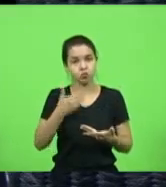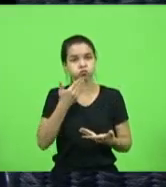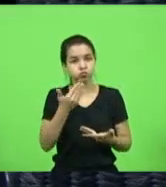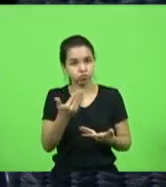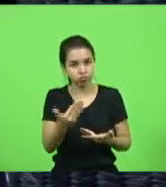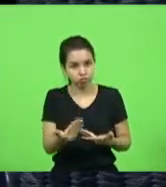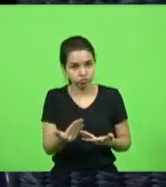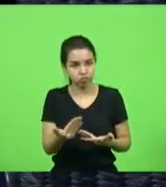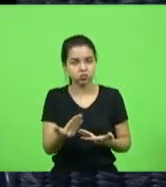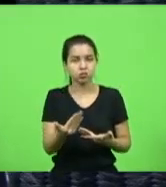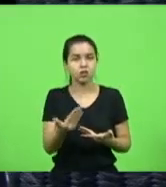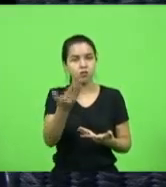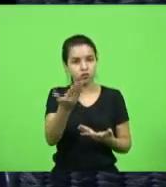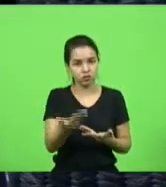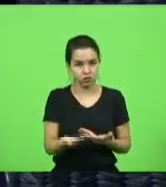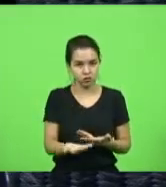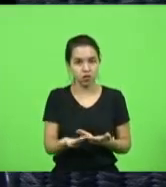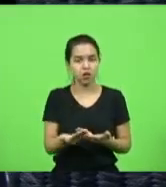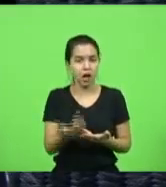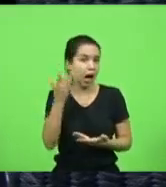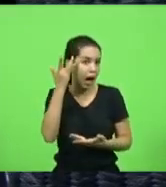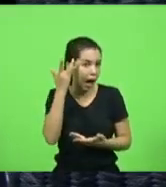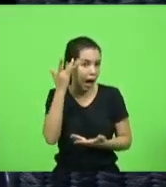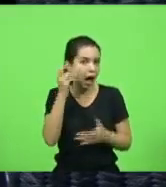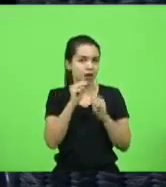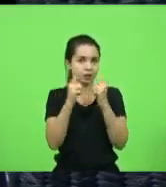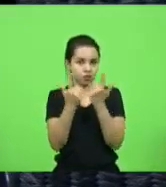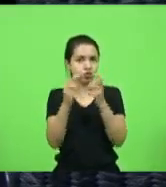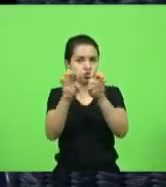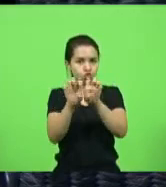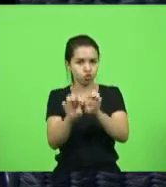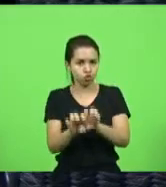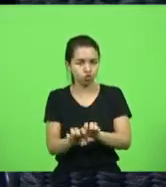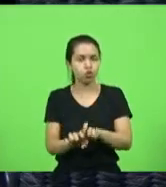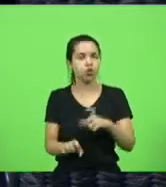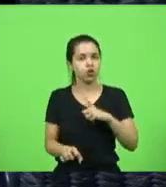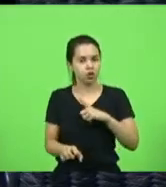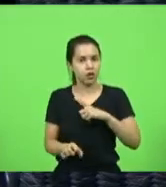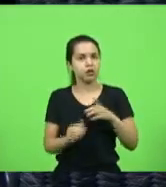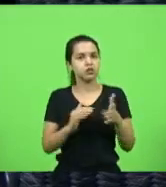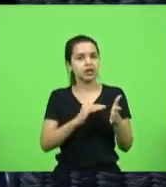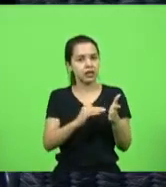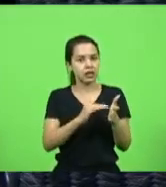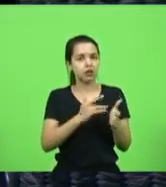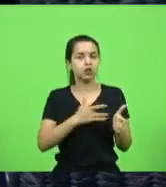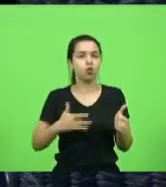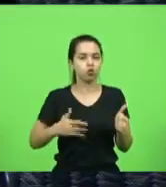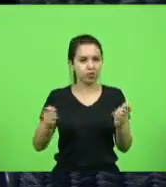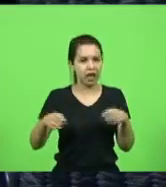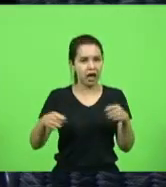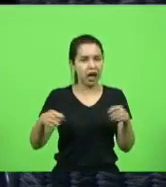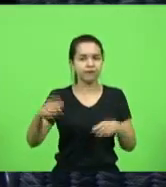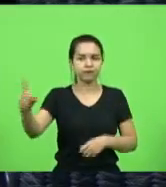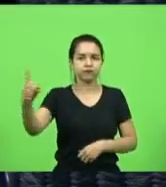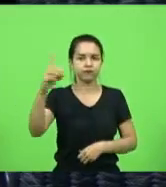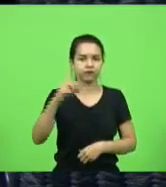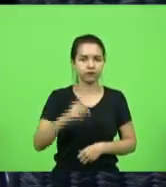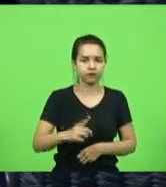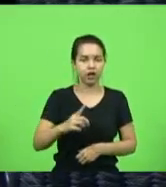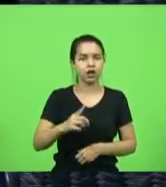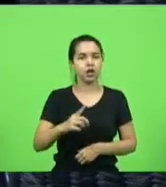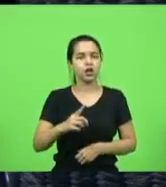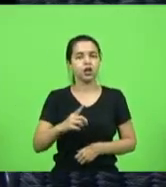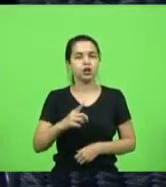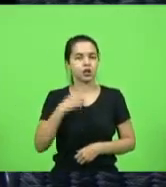e acho que a Assembleia tem estrutura, o secretário de Saúde poderia vir aqui pessoalmente, e os deputados que não se encontrarem podem fazer uso